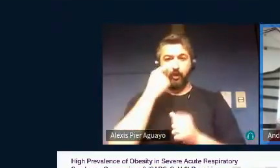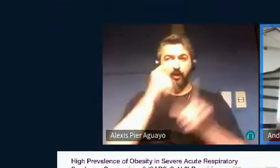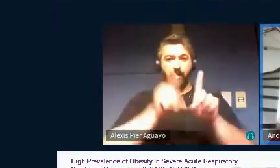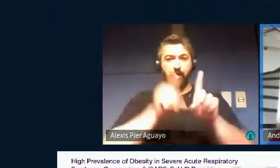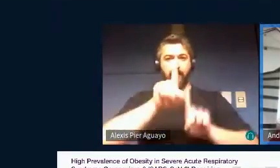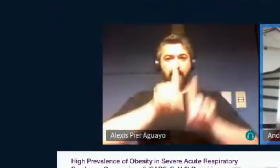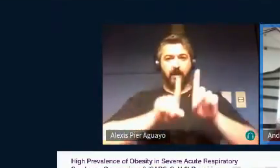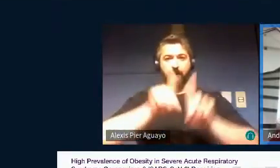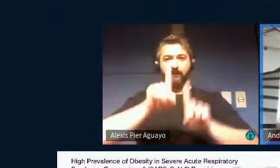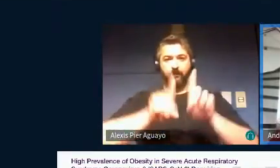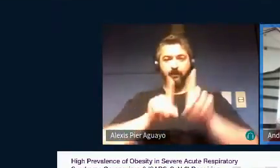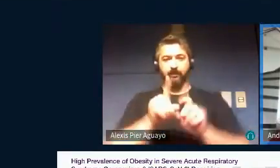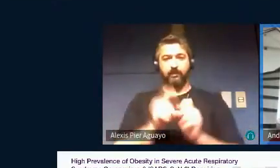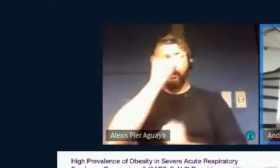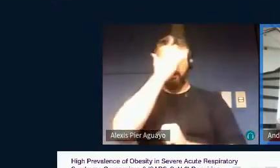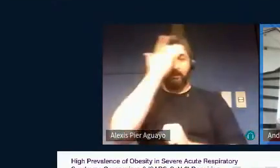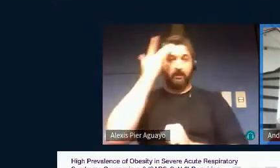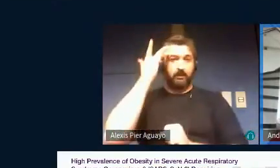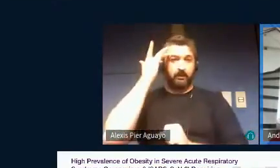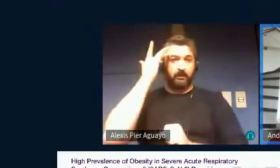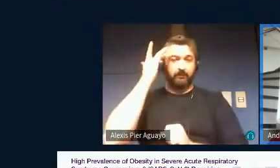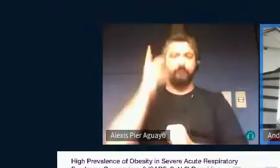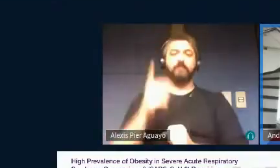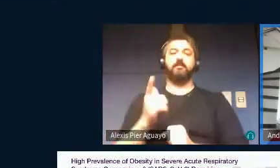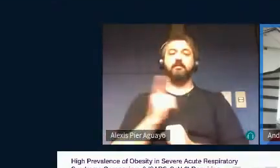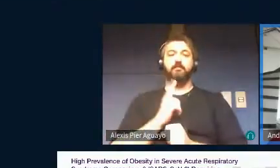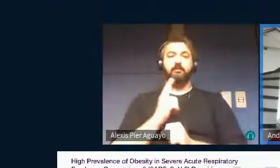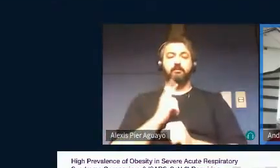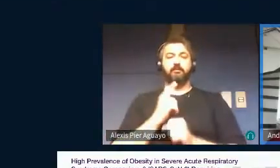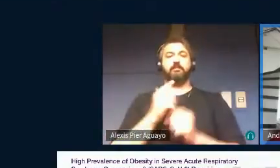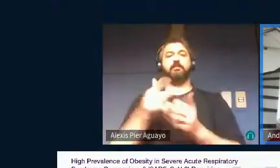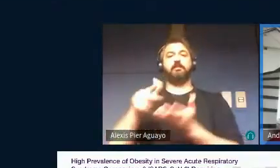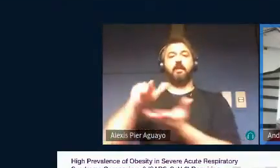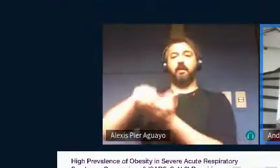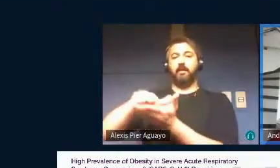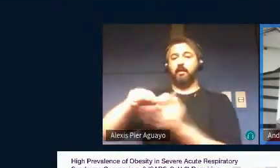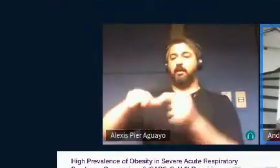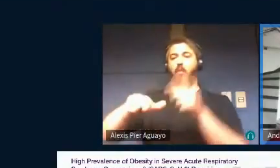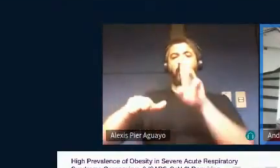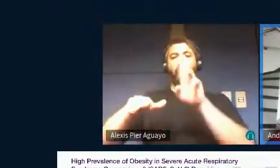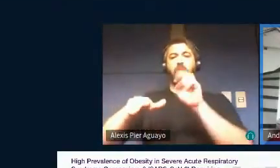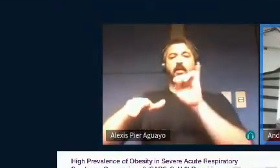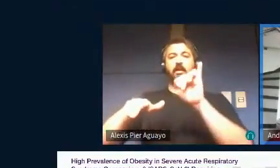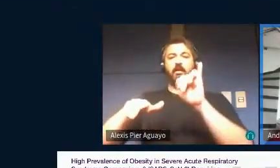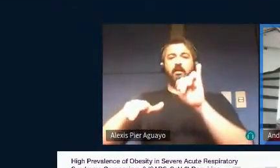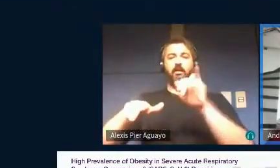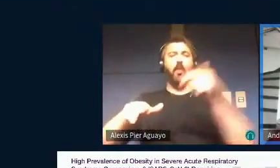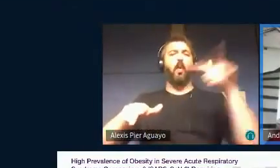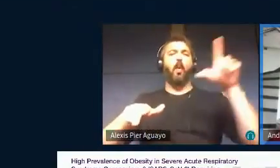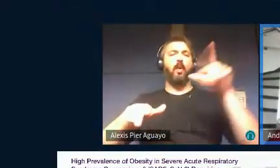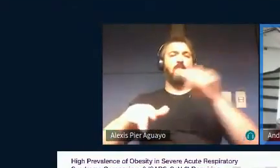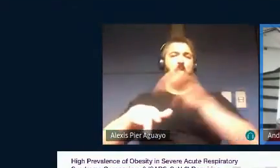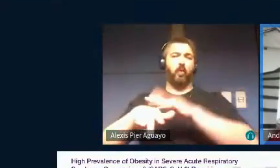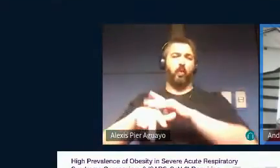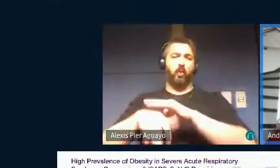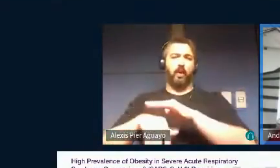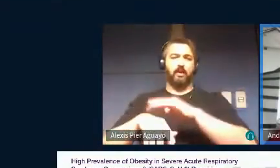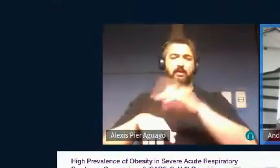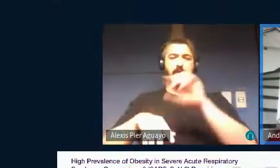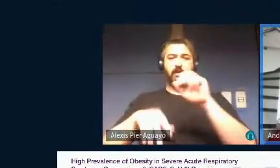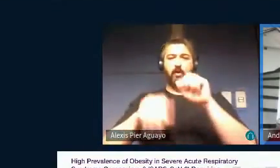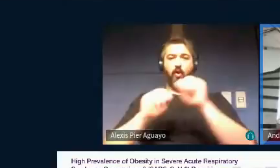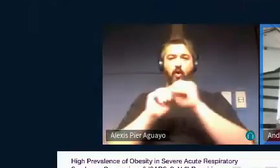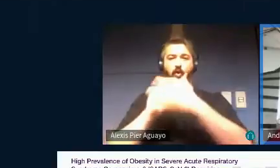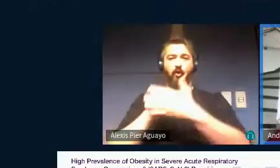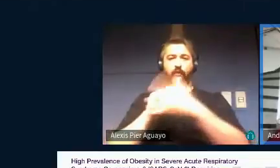também, os indivíduos que estão internados na UTI por outra causa que não seja Covid. Vocês estão vendo aqui, essa partezinha